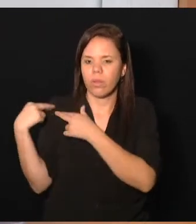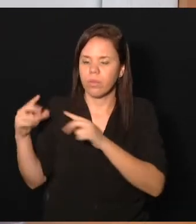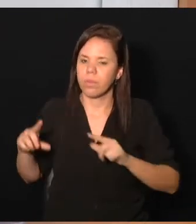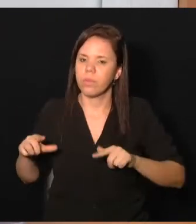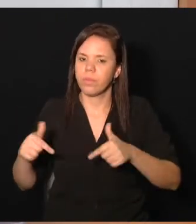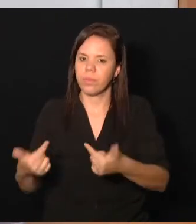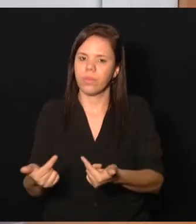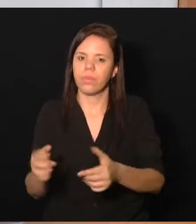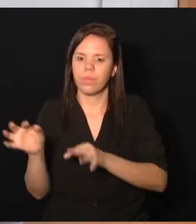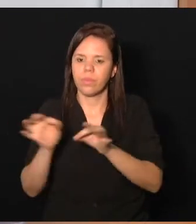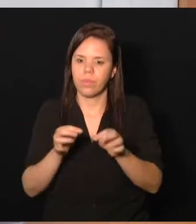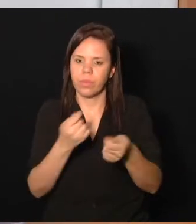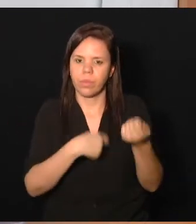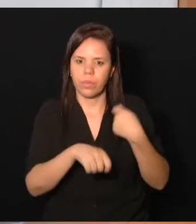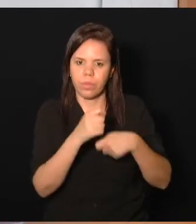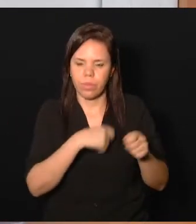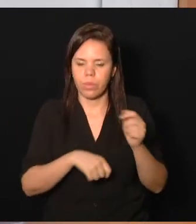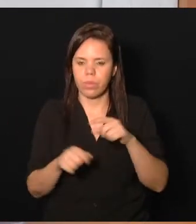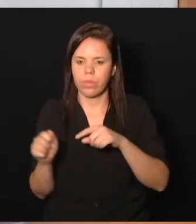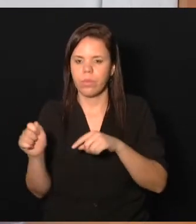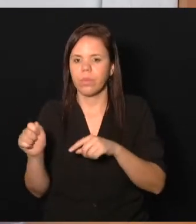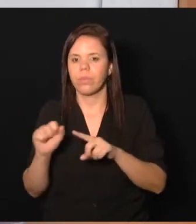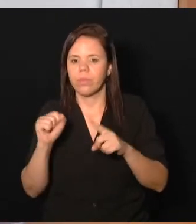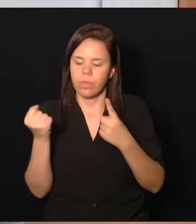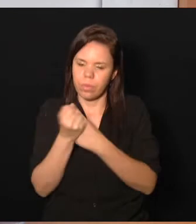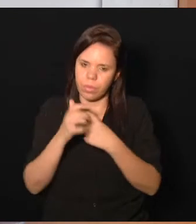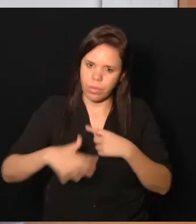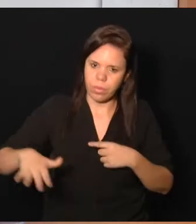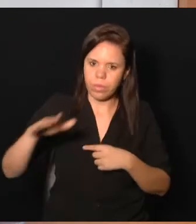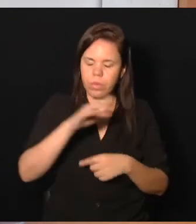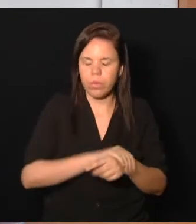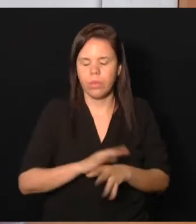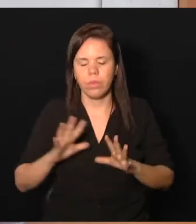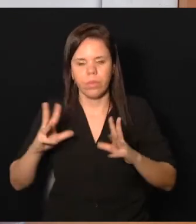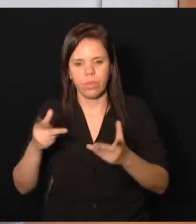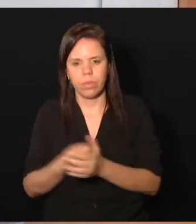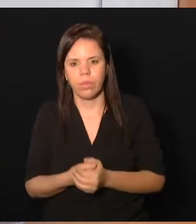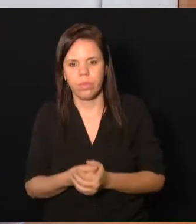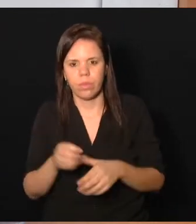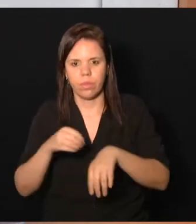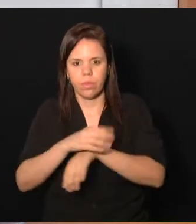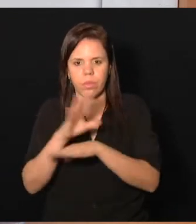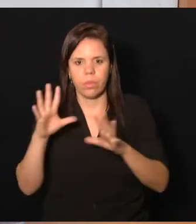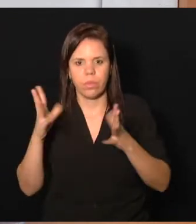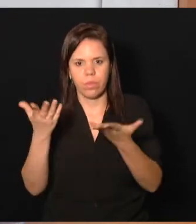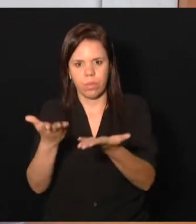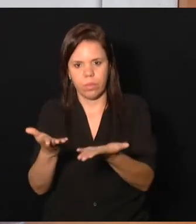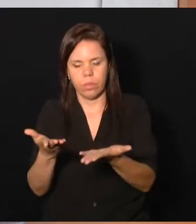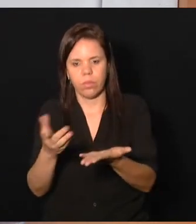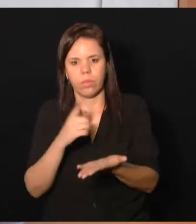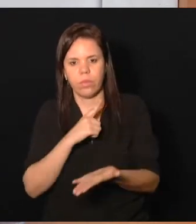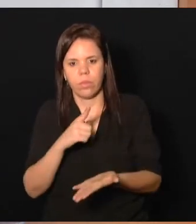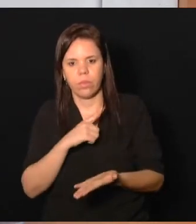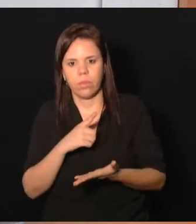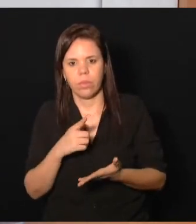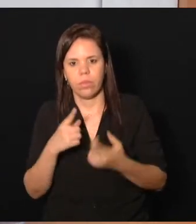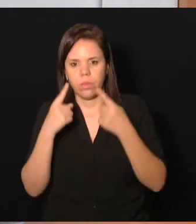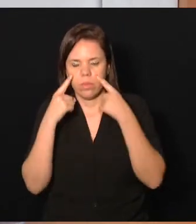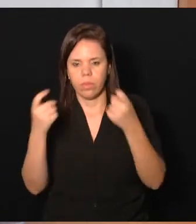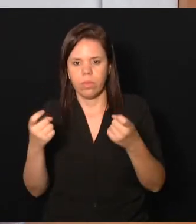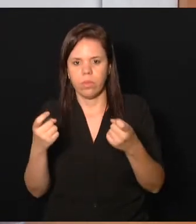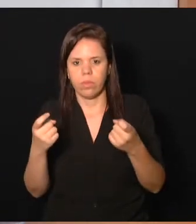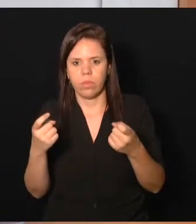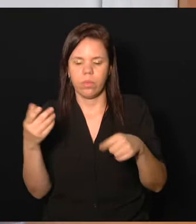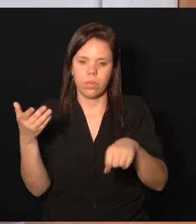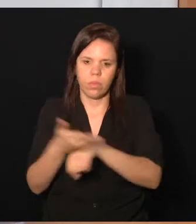atuação, organização da sociedade civil. Recomendo a todos, quem tiver interesse, a